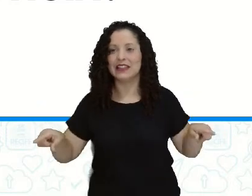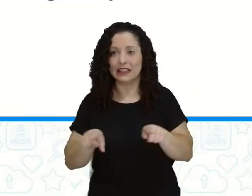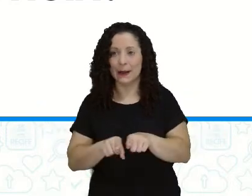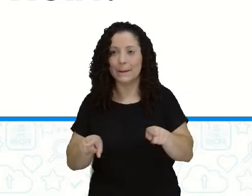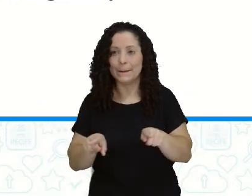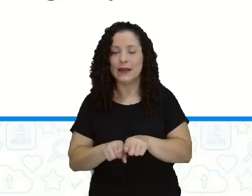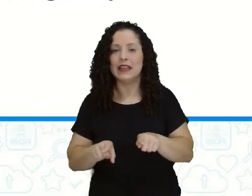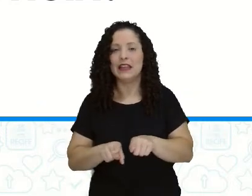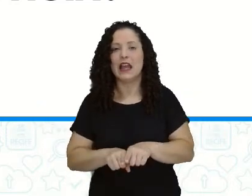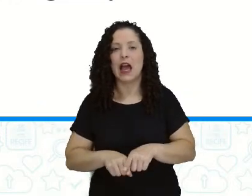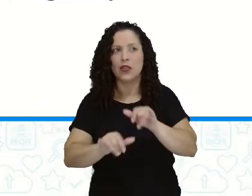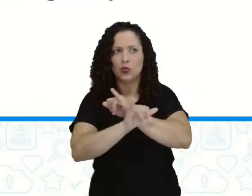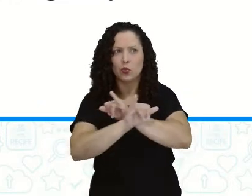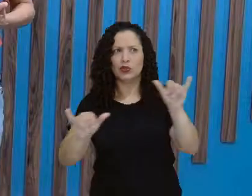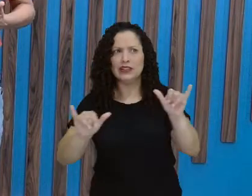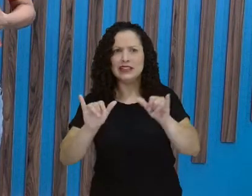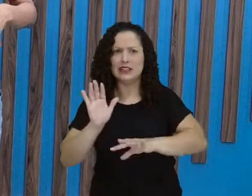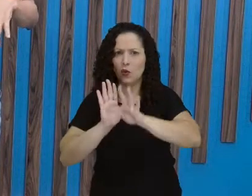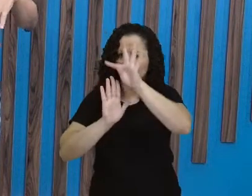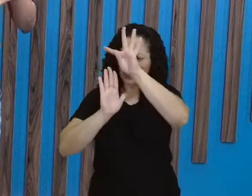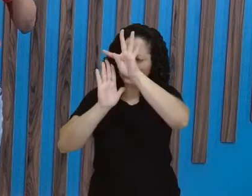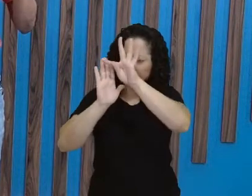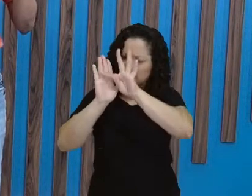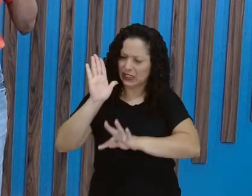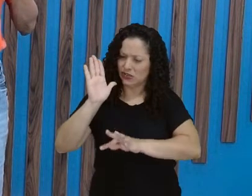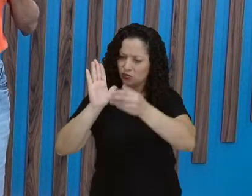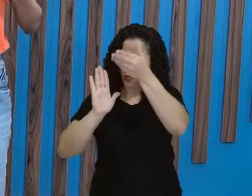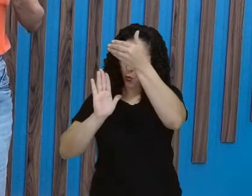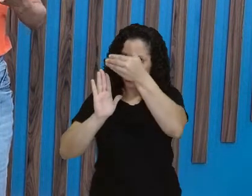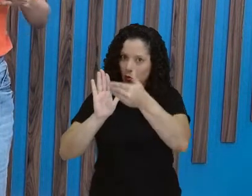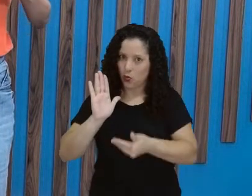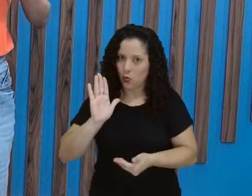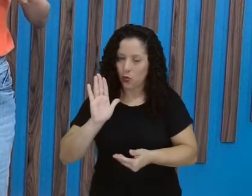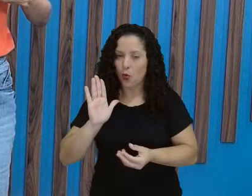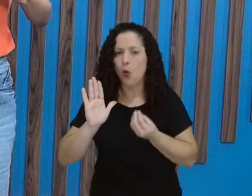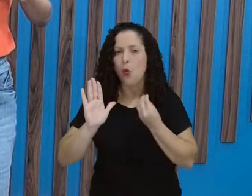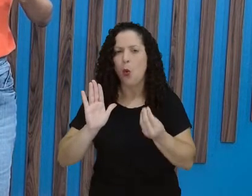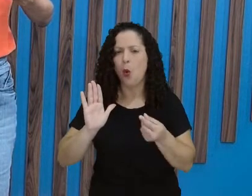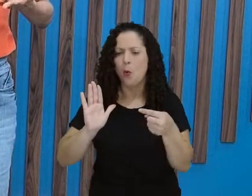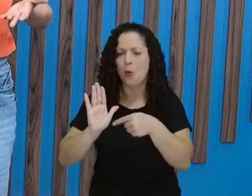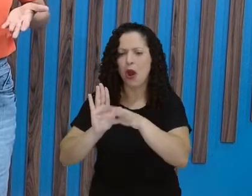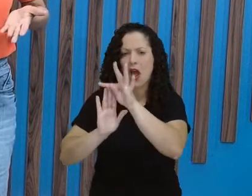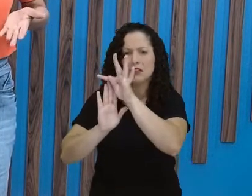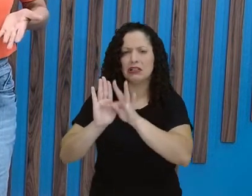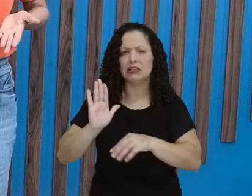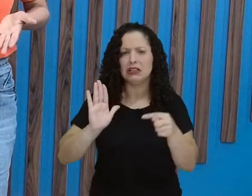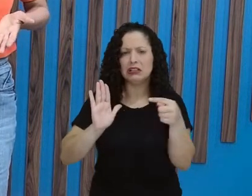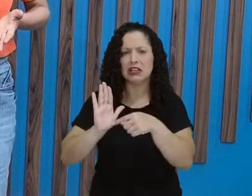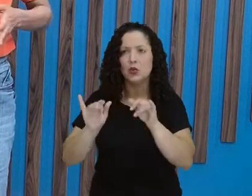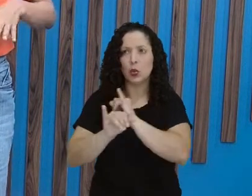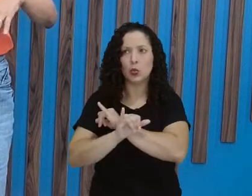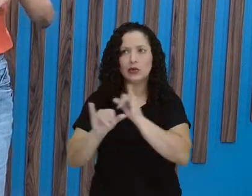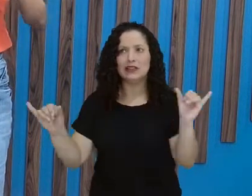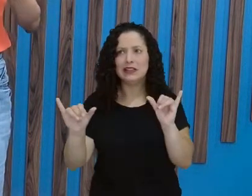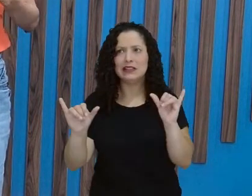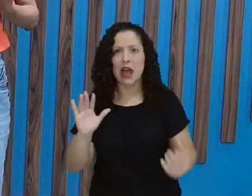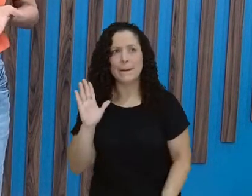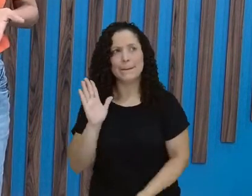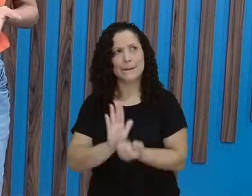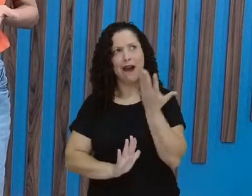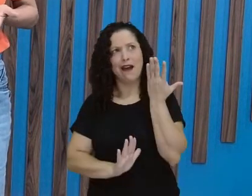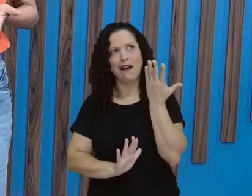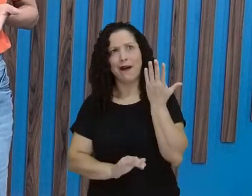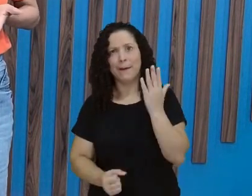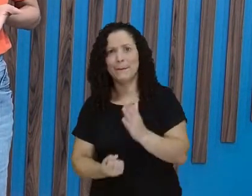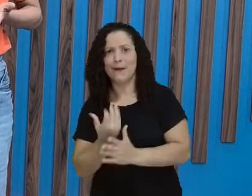notícia, sobre o corpo da notícia, sobre a origem, de onde a notícia veio, não foi?